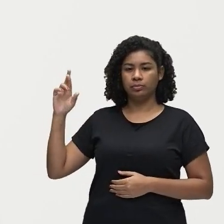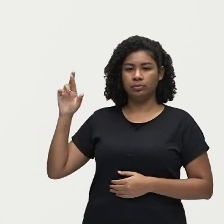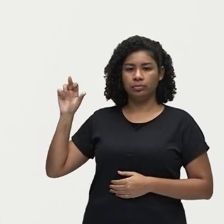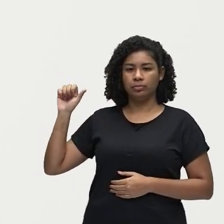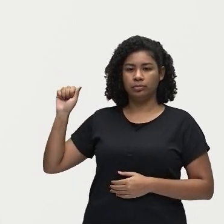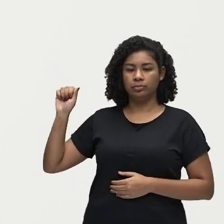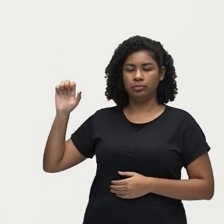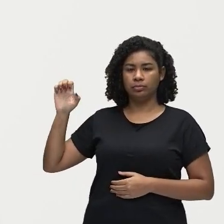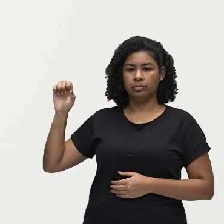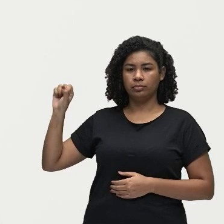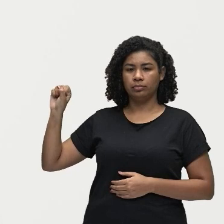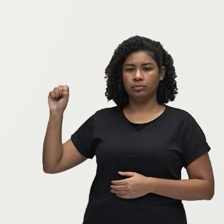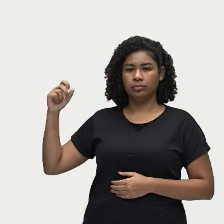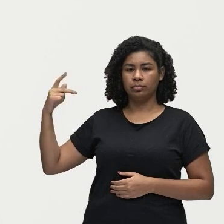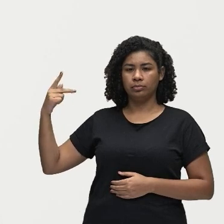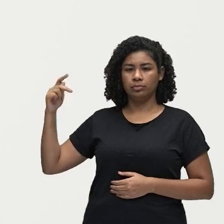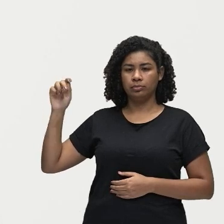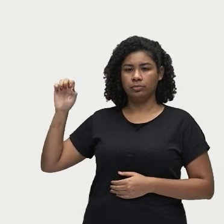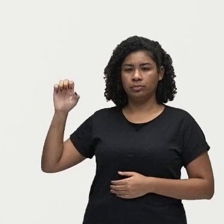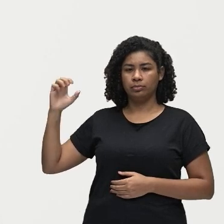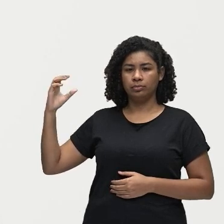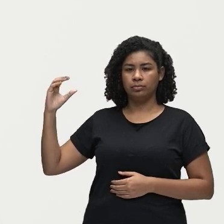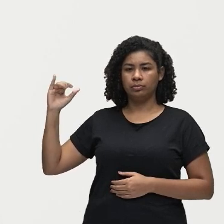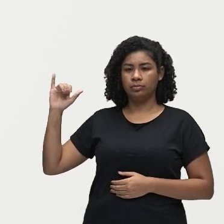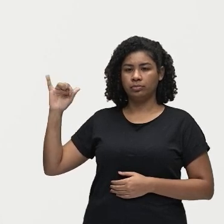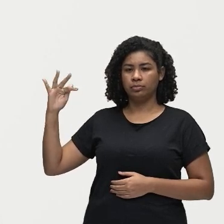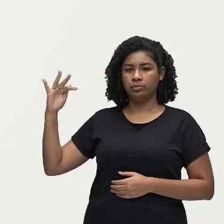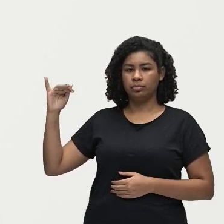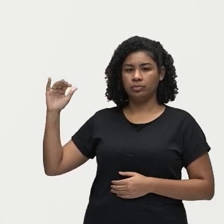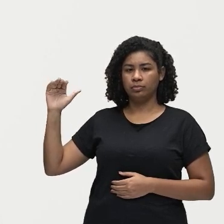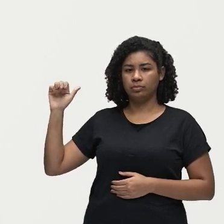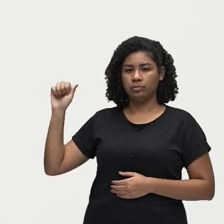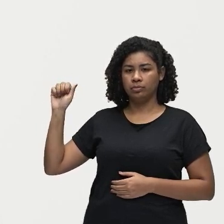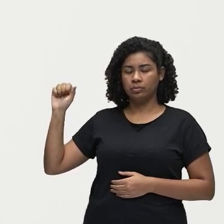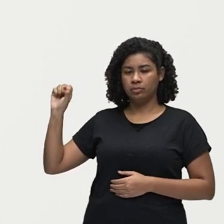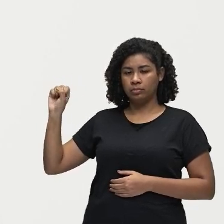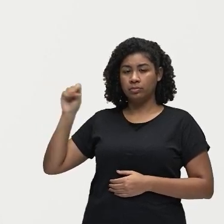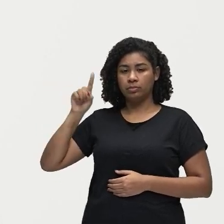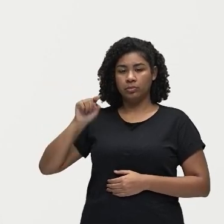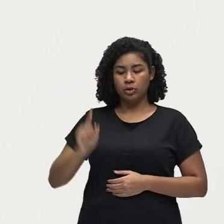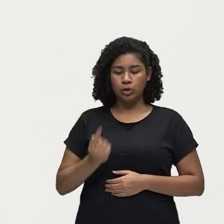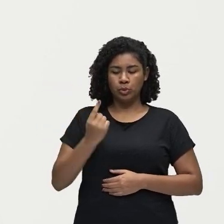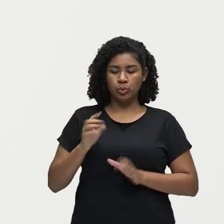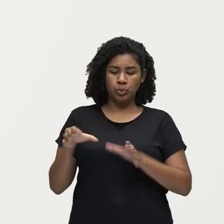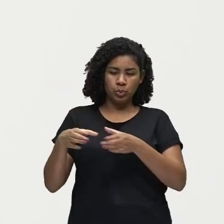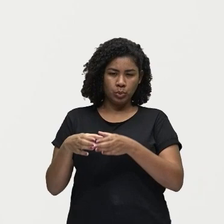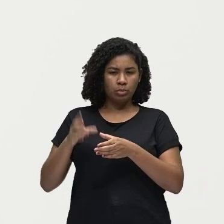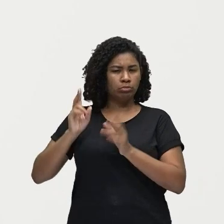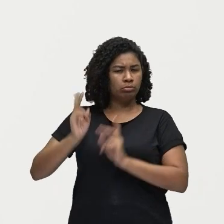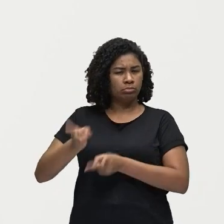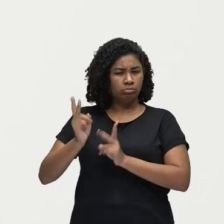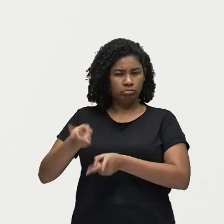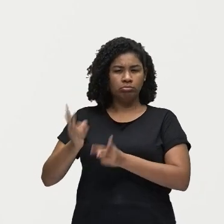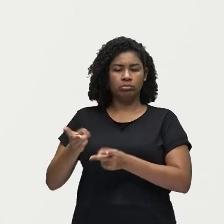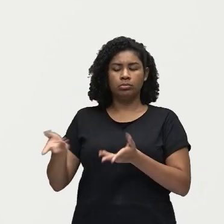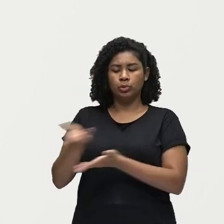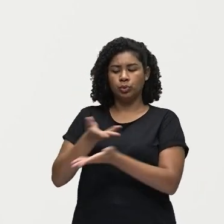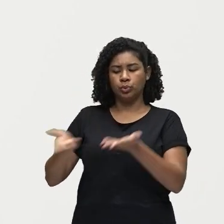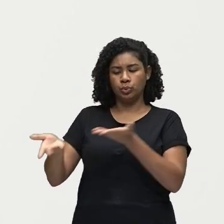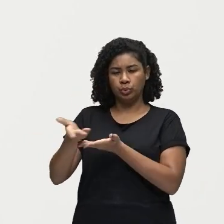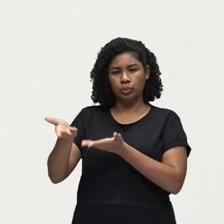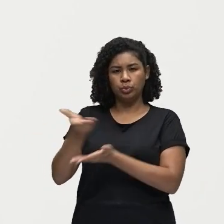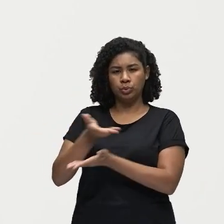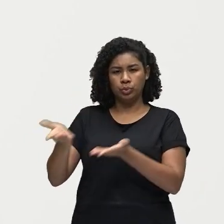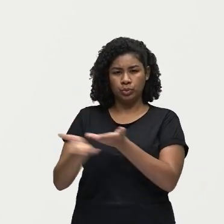intraespecíficas ocorrem entre indivíduos de uma mesma espécie. Eu trouxe um quadro para a